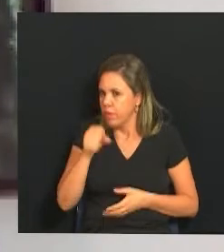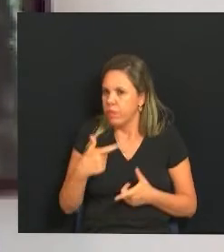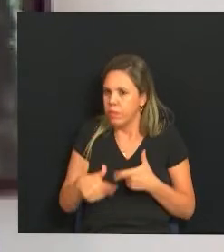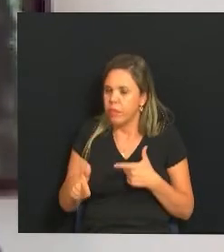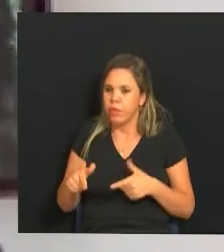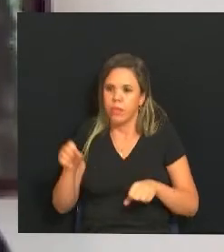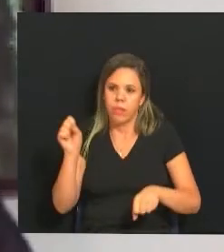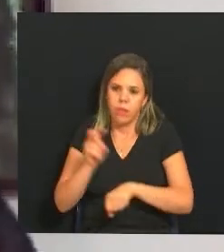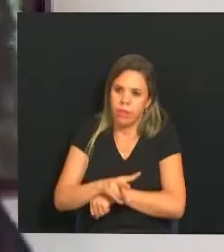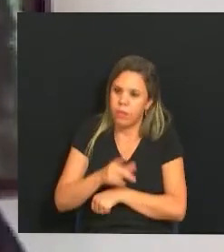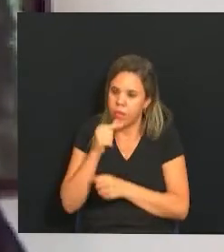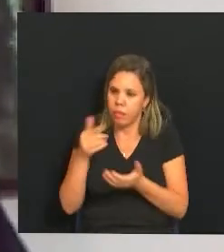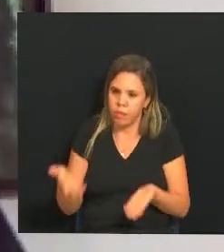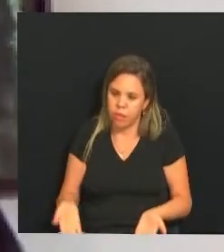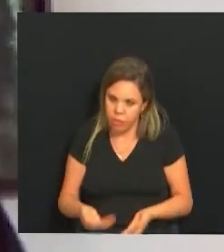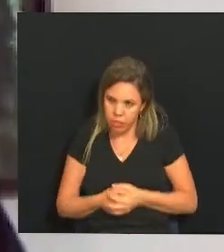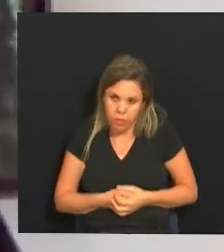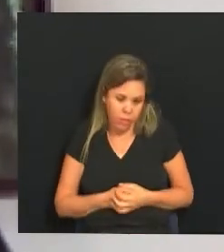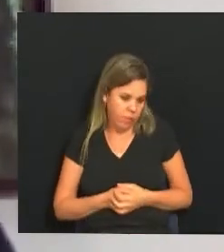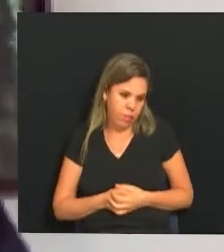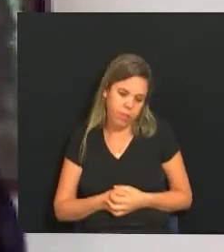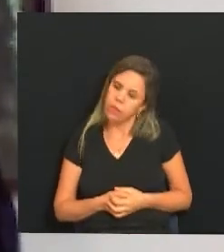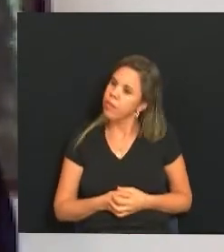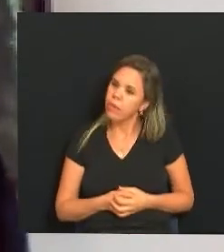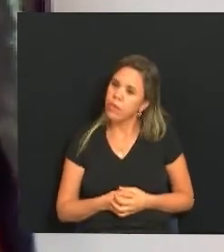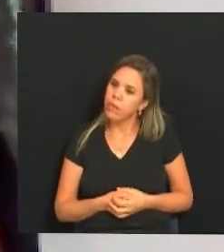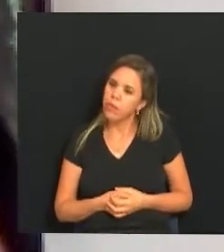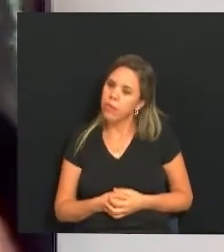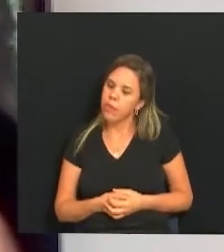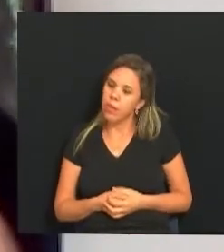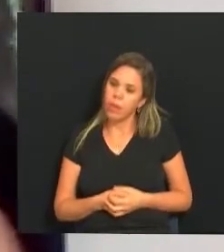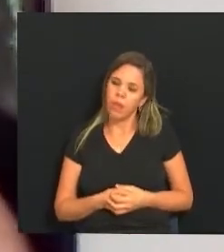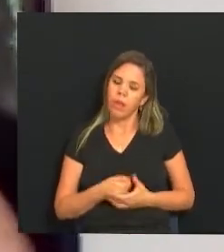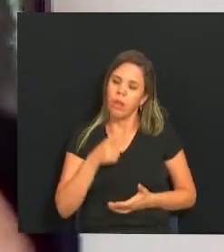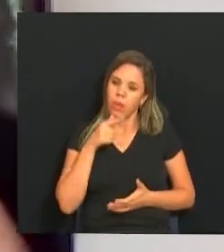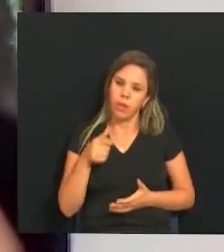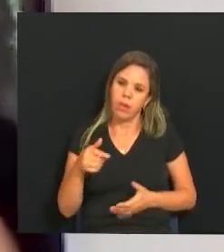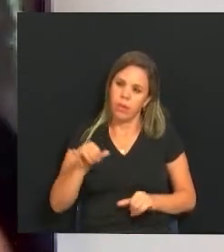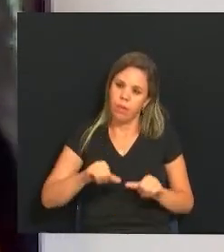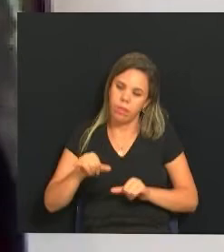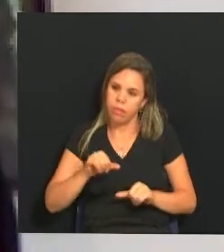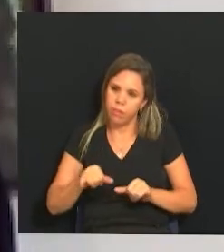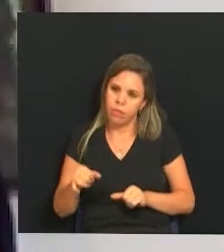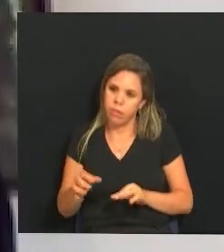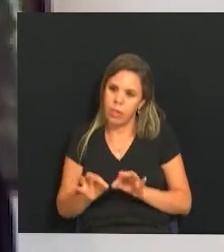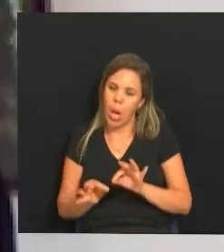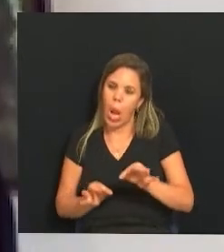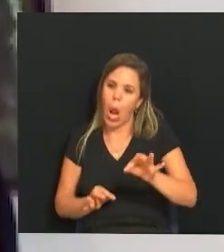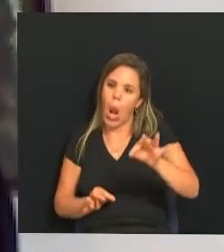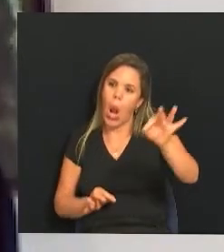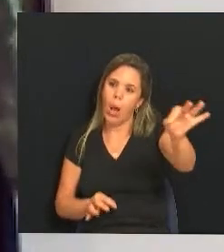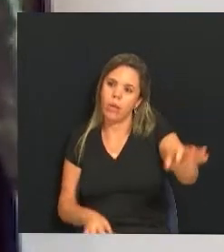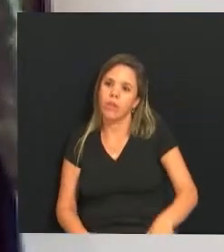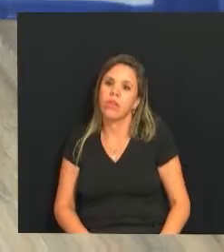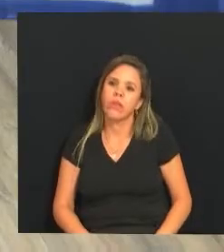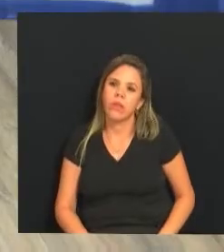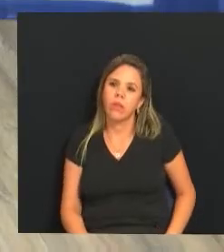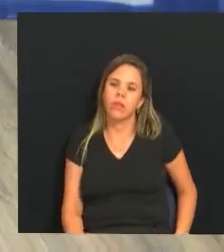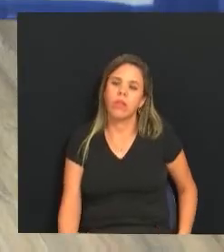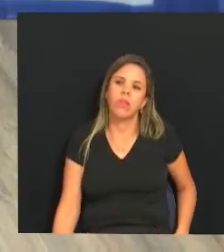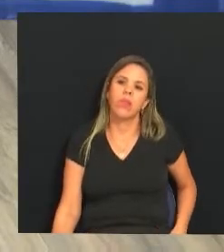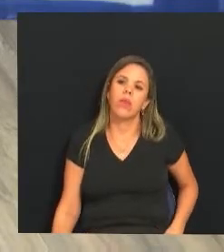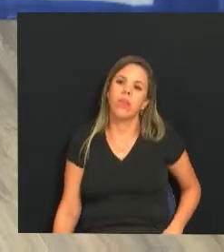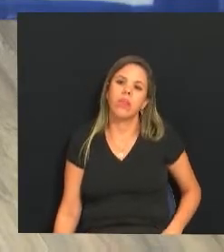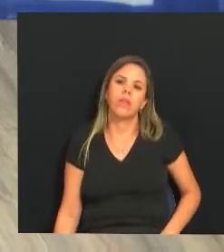uma contaminação da água também, né, através aí de uma água radioativa que acaba percorrendo quilômetros e quilômetros de distância. O que,